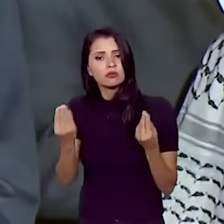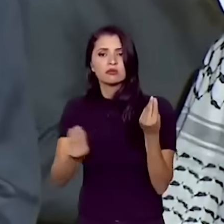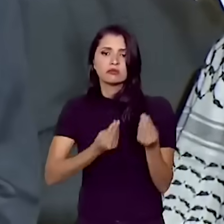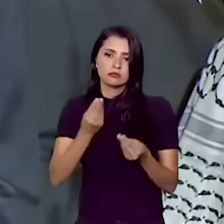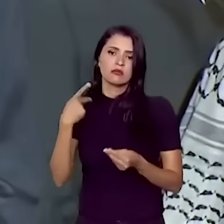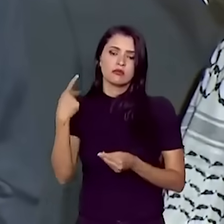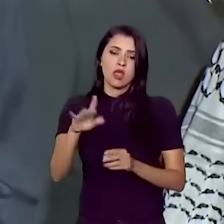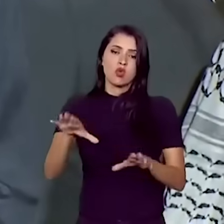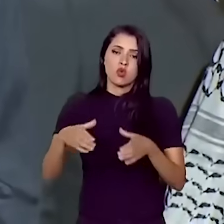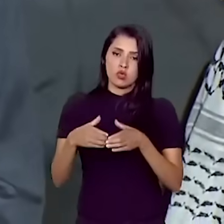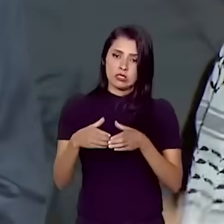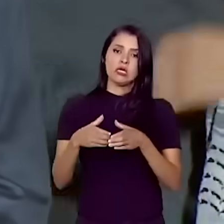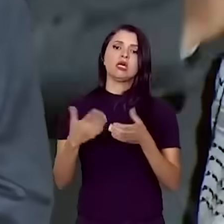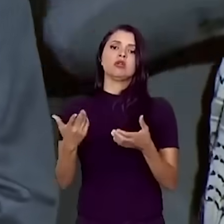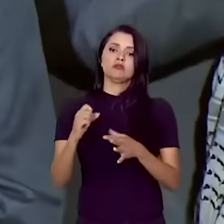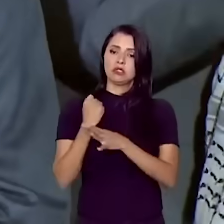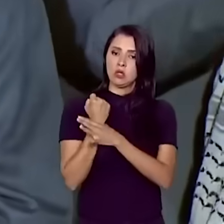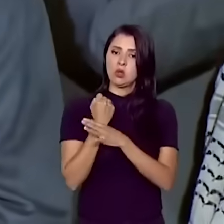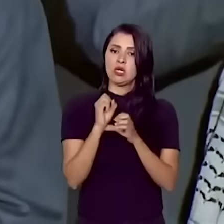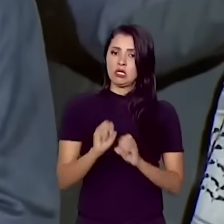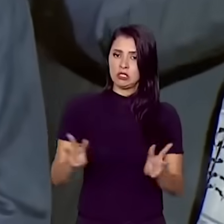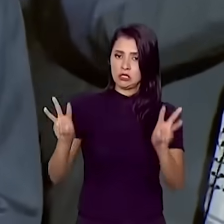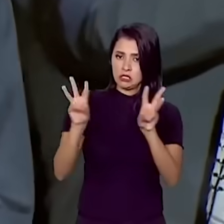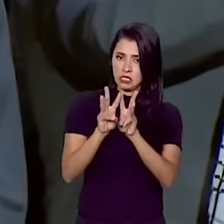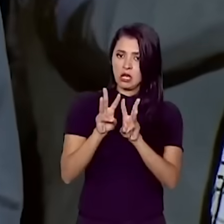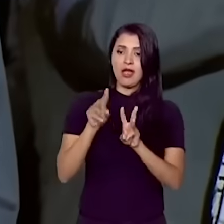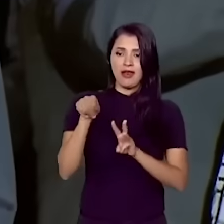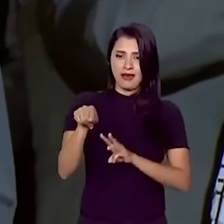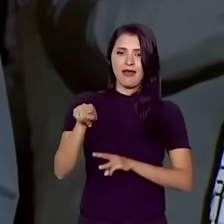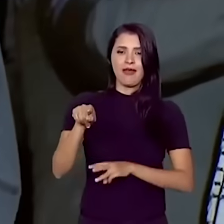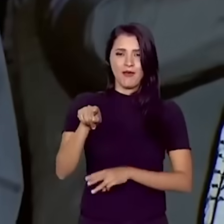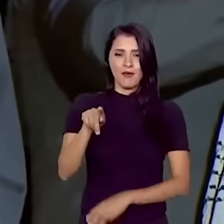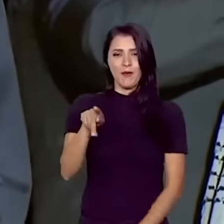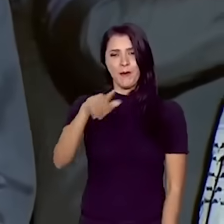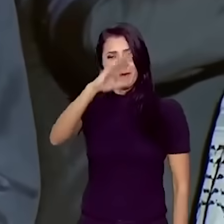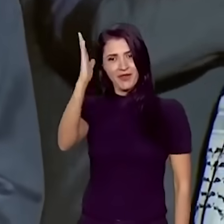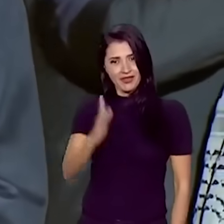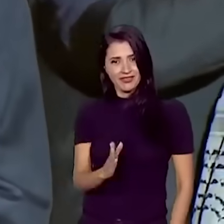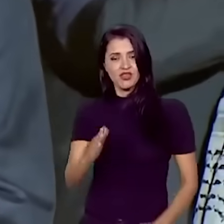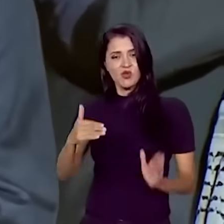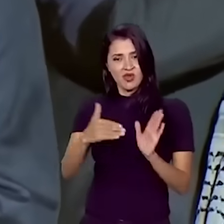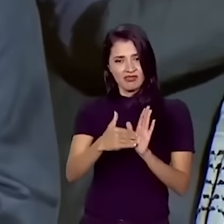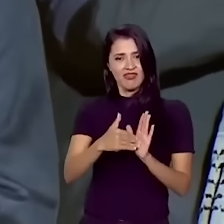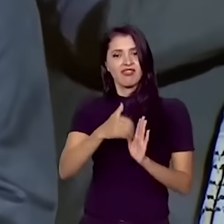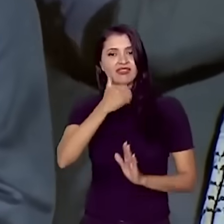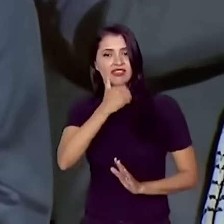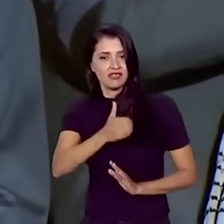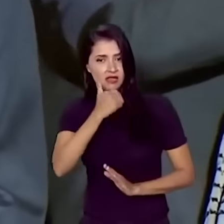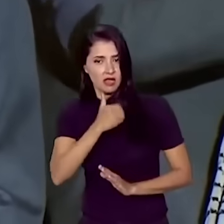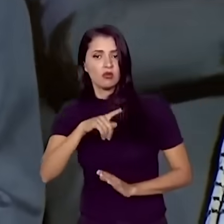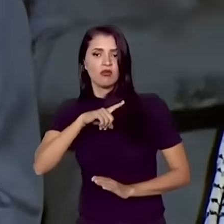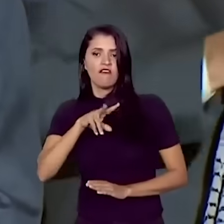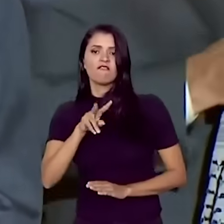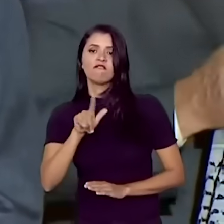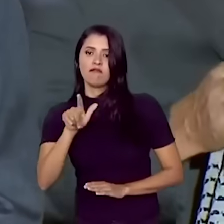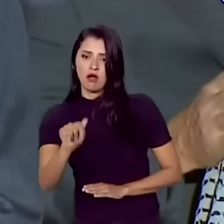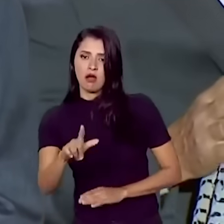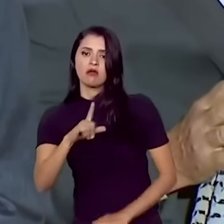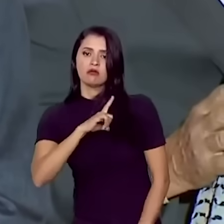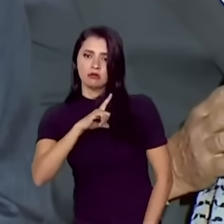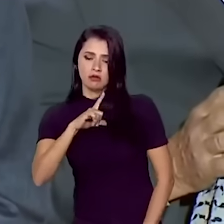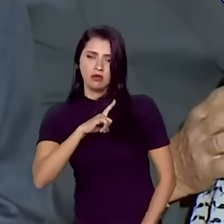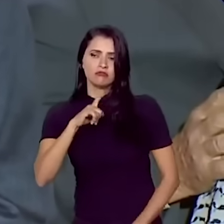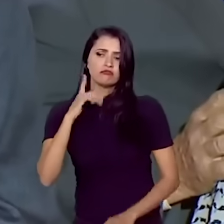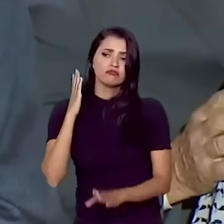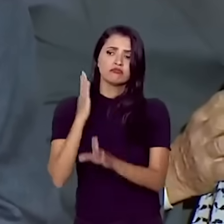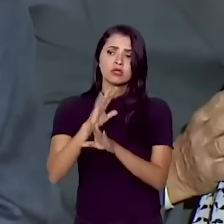no Conselho de Segurança das Nações Unidas, onde o Brasil ocupa uma vaga até dezembro deste ano, para que se possa encontrar